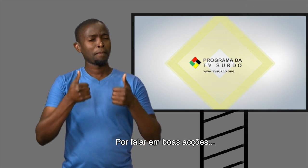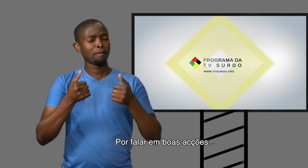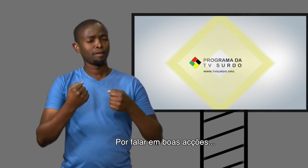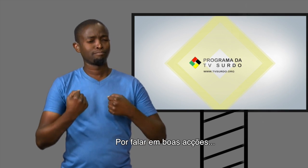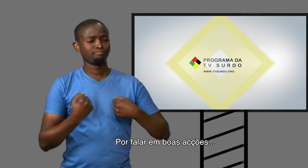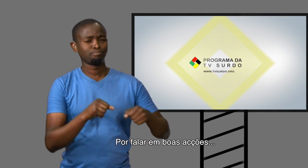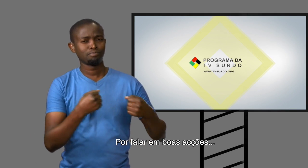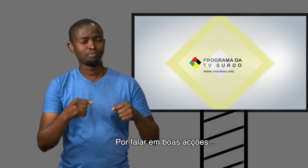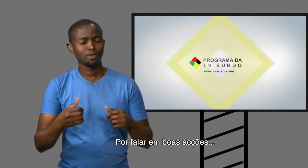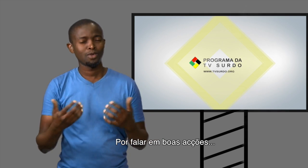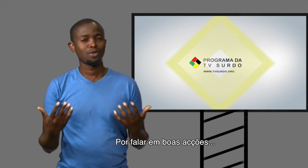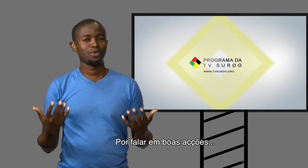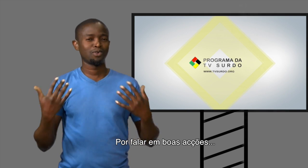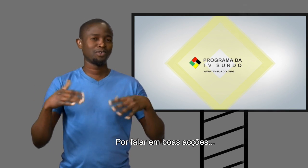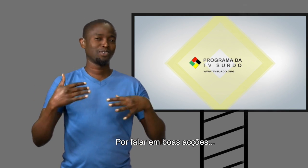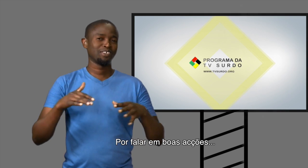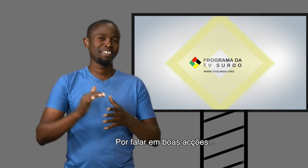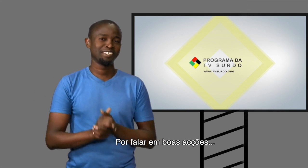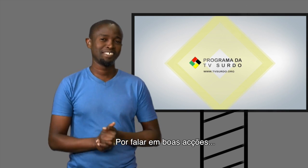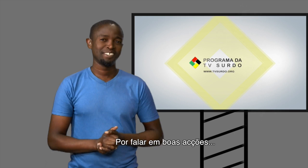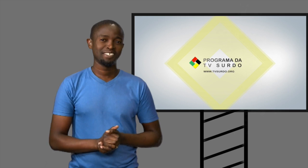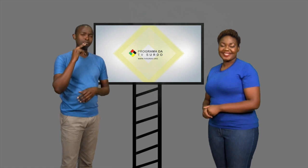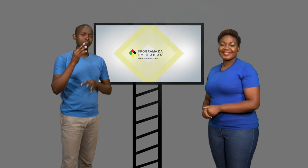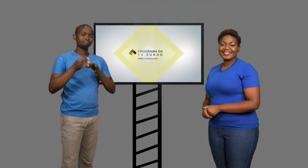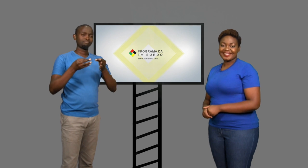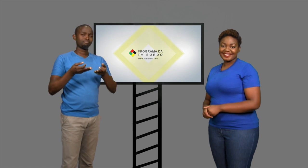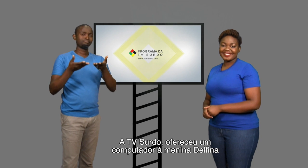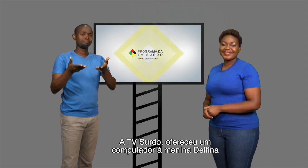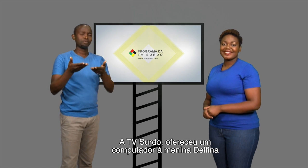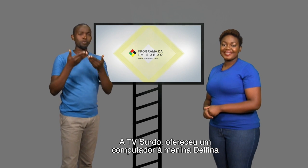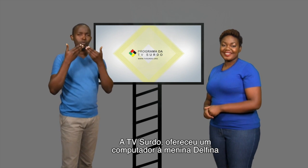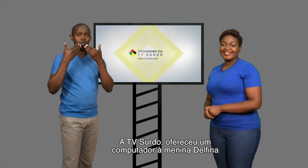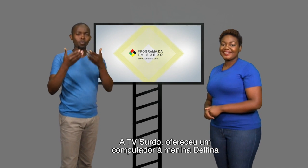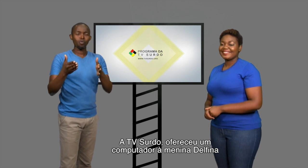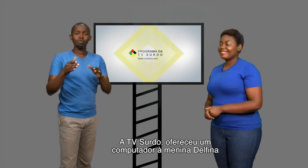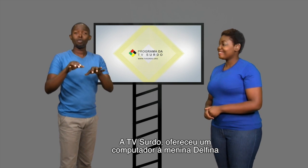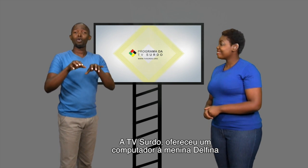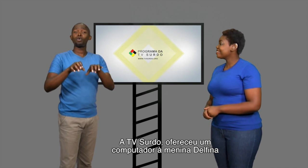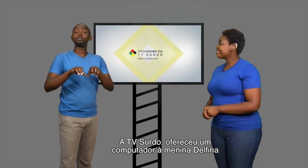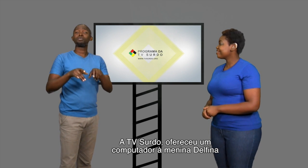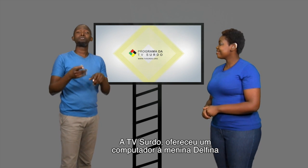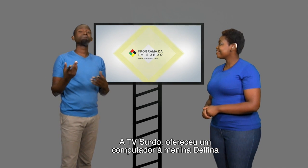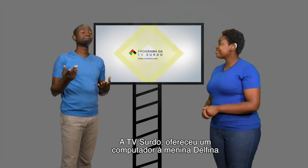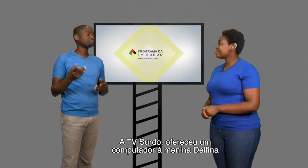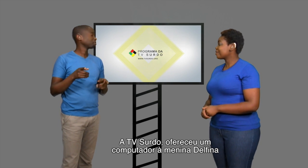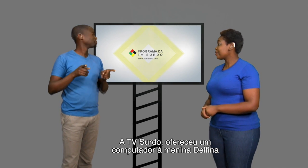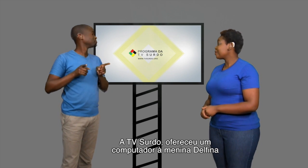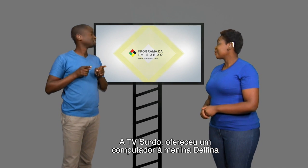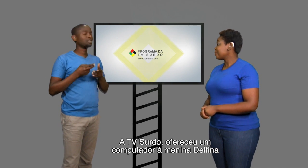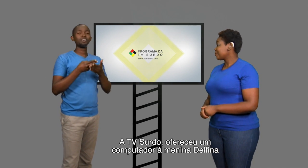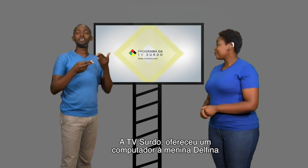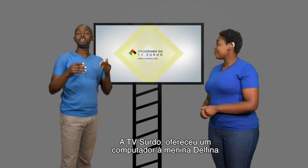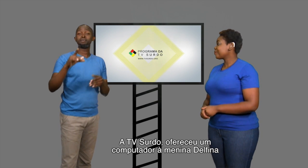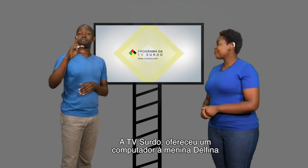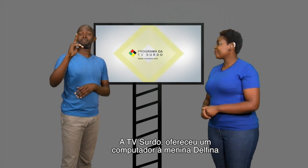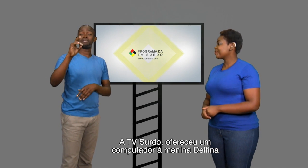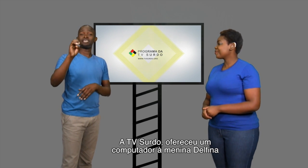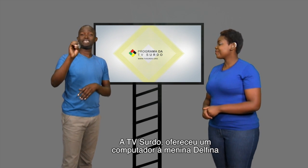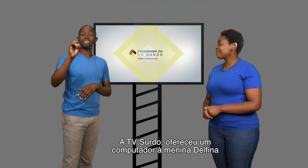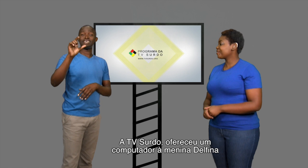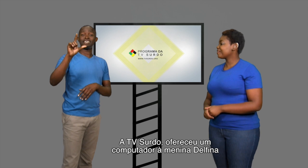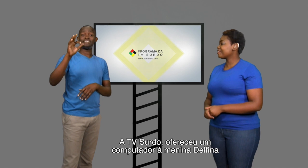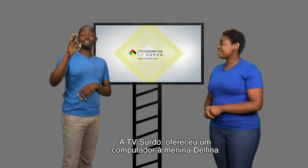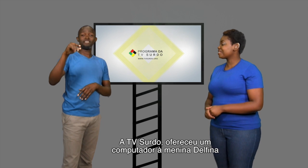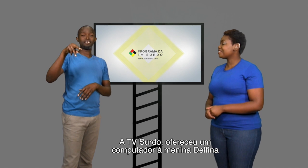Por falar em boas ações, a TV Surdo ofereceu um computador à